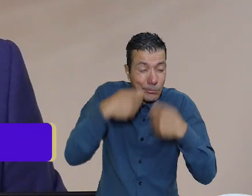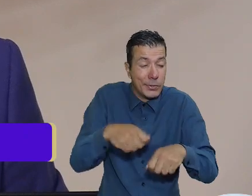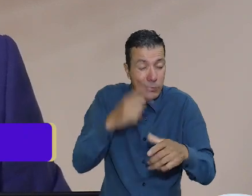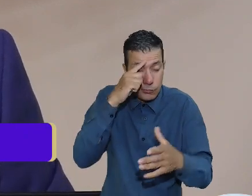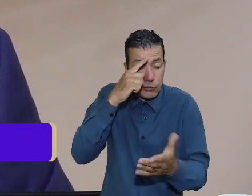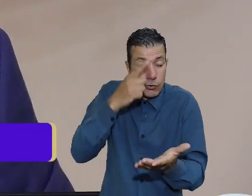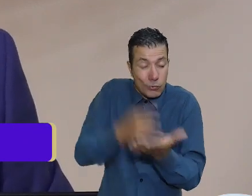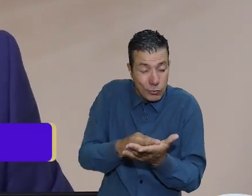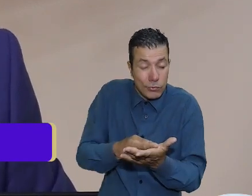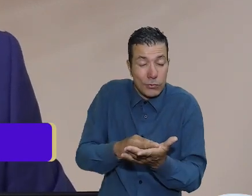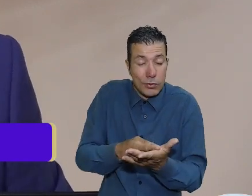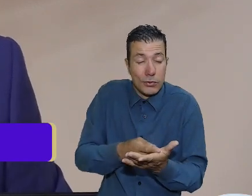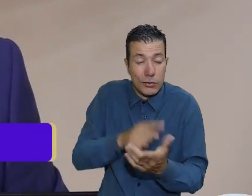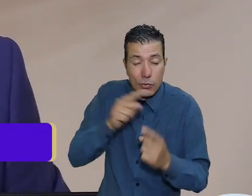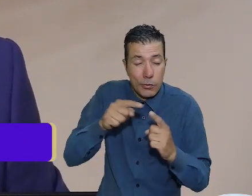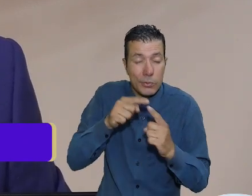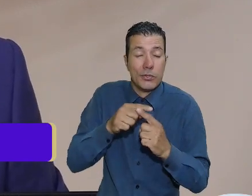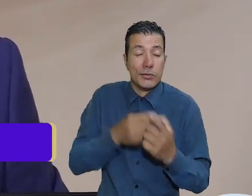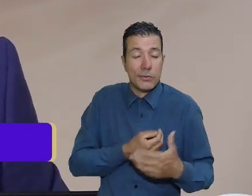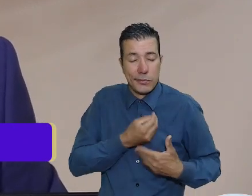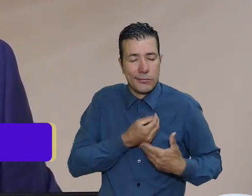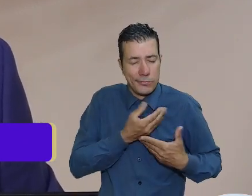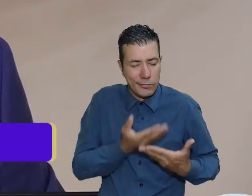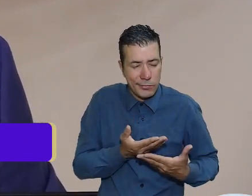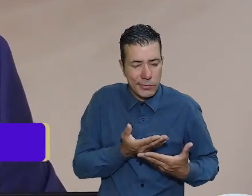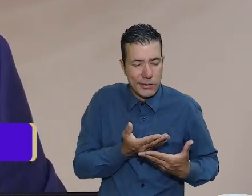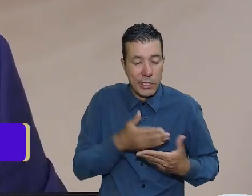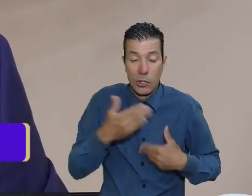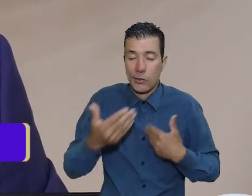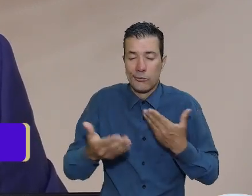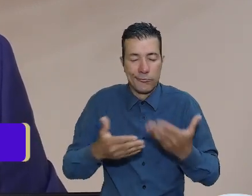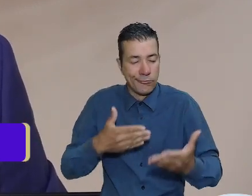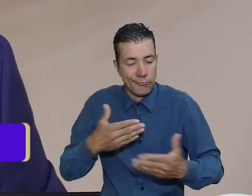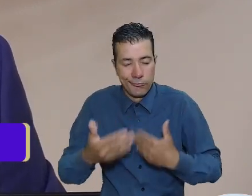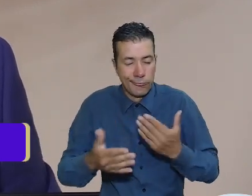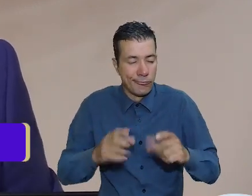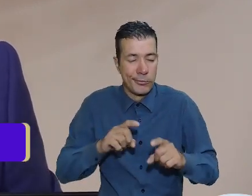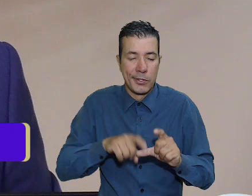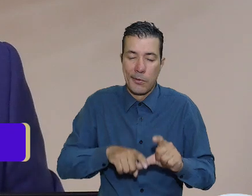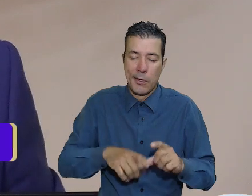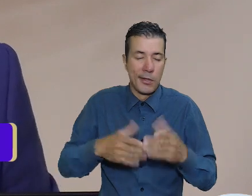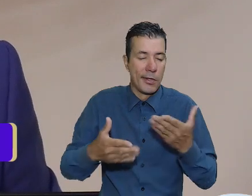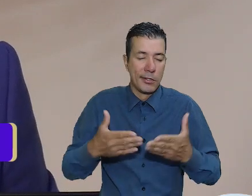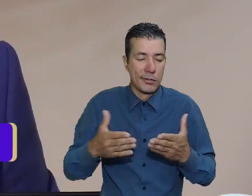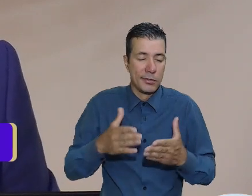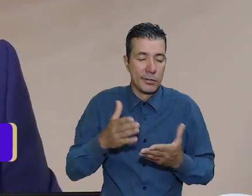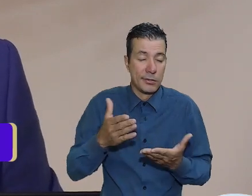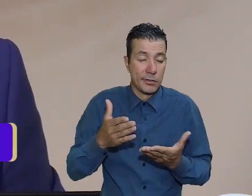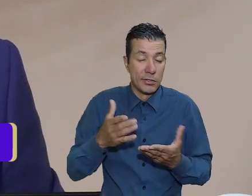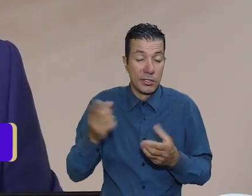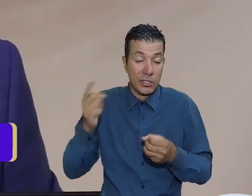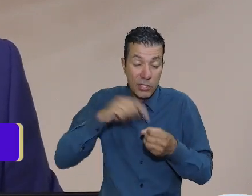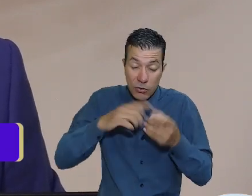uma decisão, seja ela qual for. É